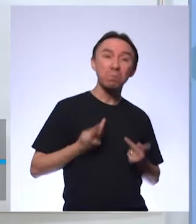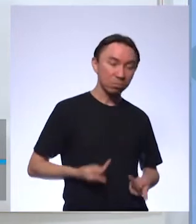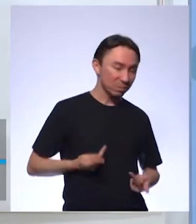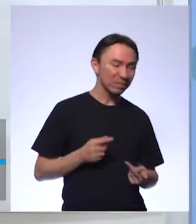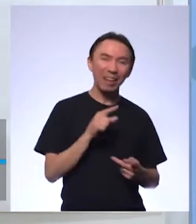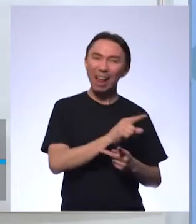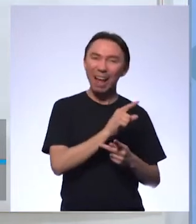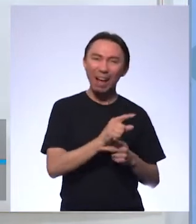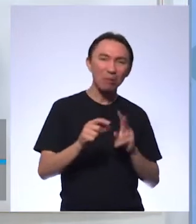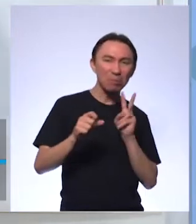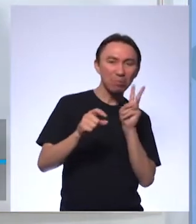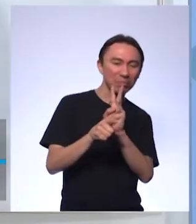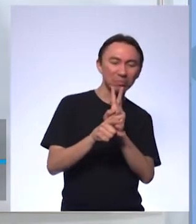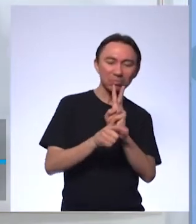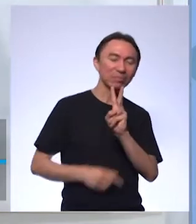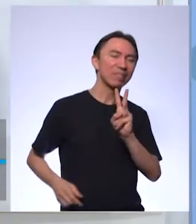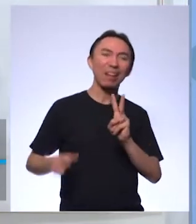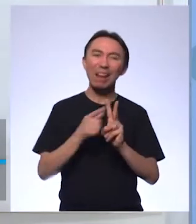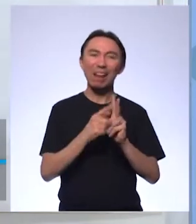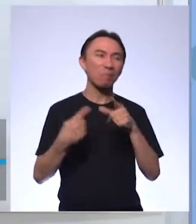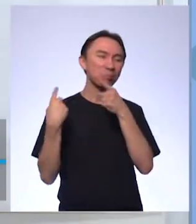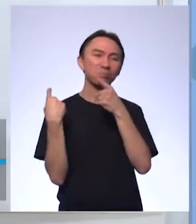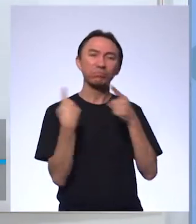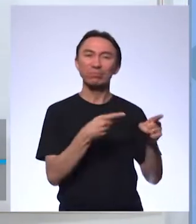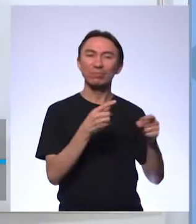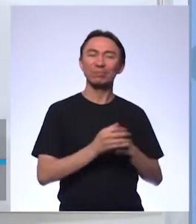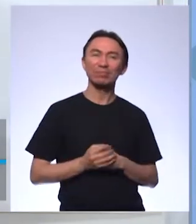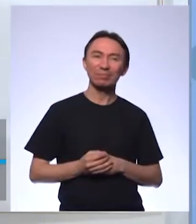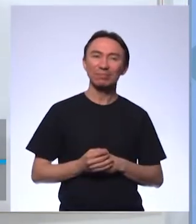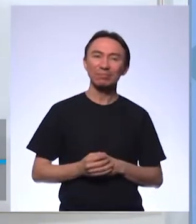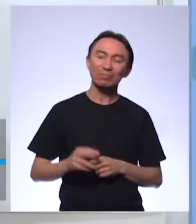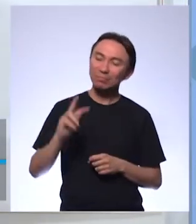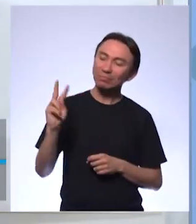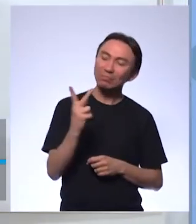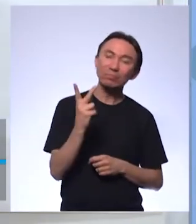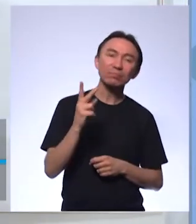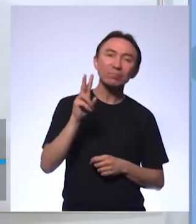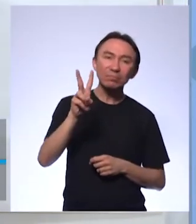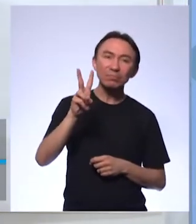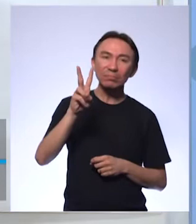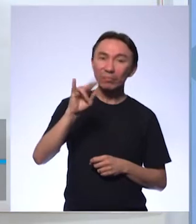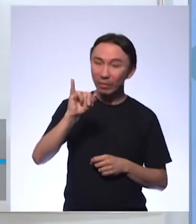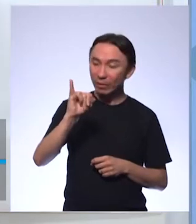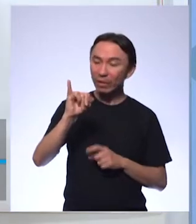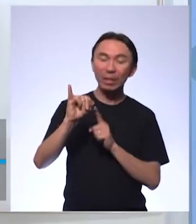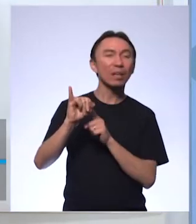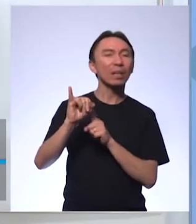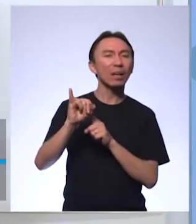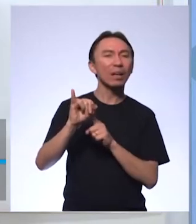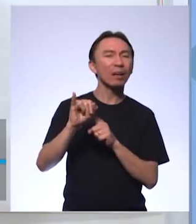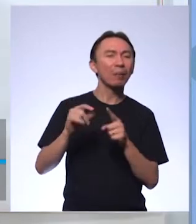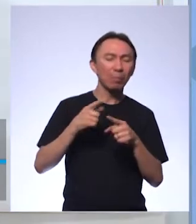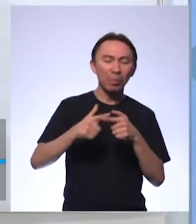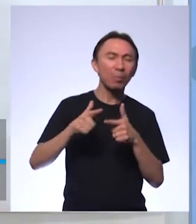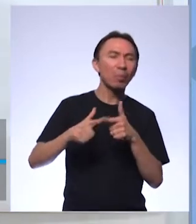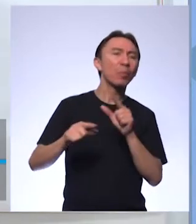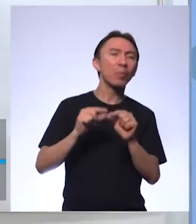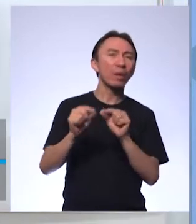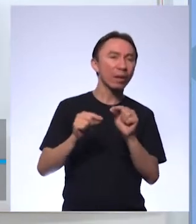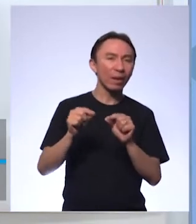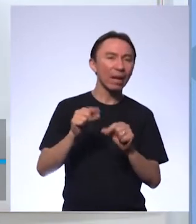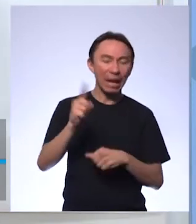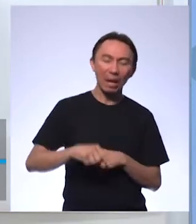imunológico fica deficiente. Qual é o problema do HIV? Ele é uma ele é uma IST, porque antigamente usava-se o